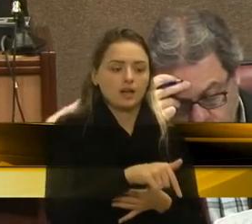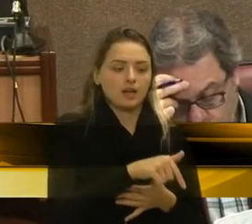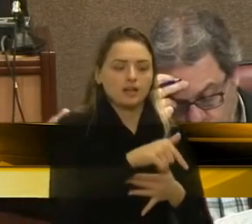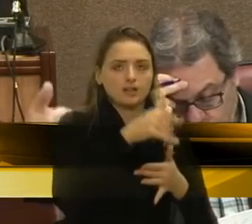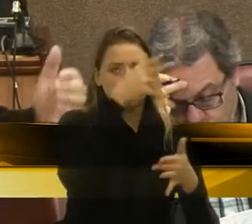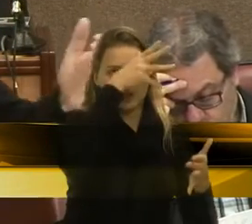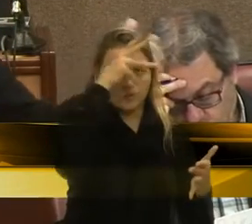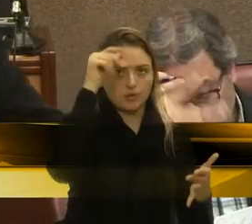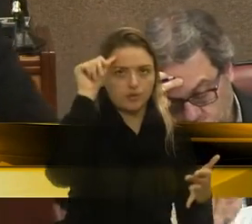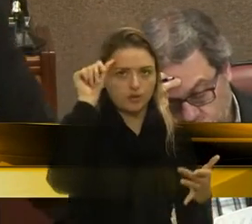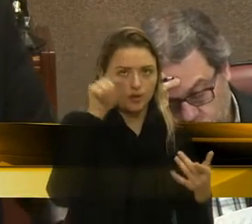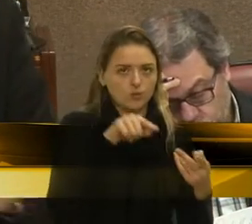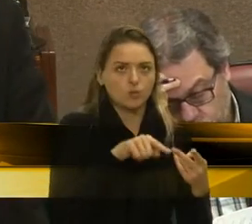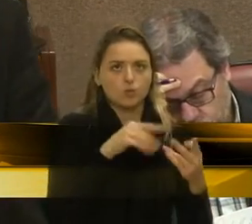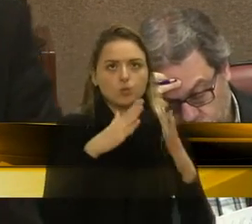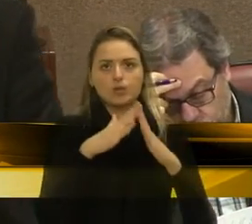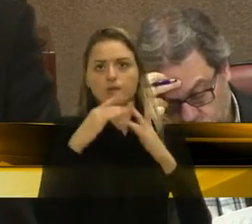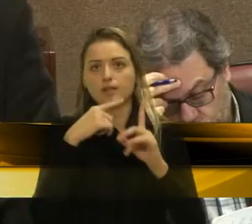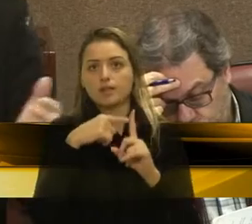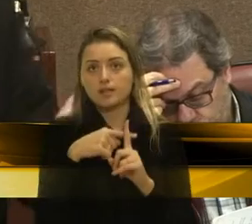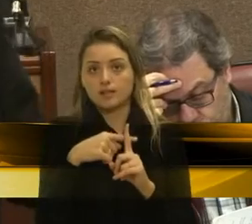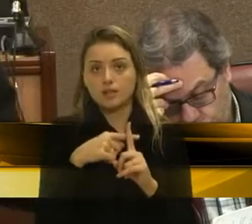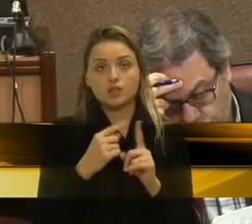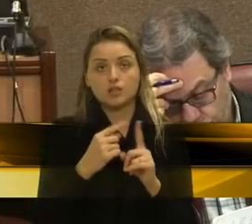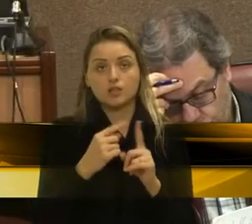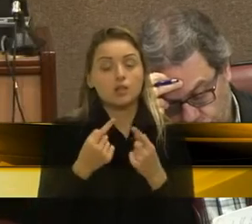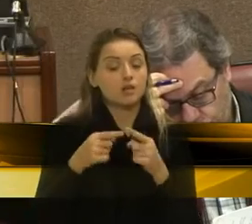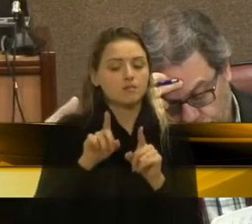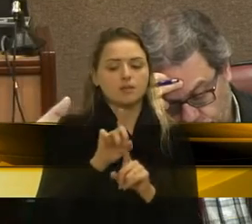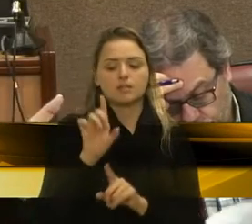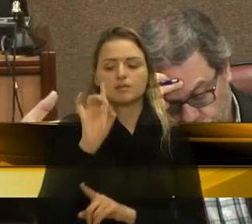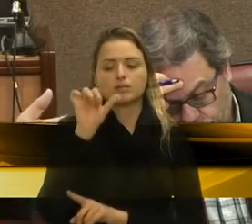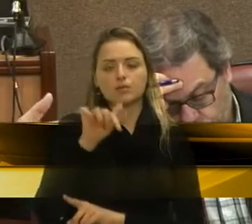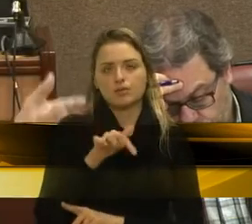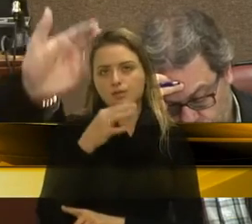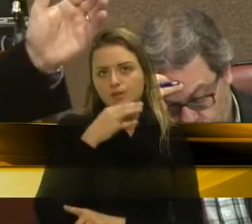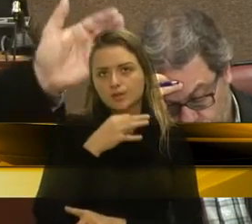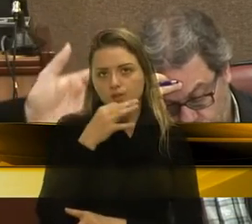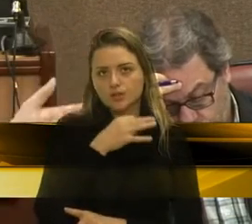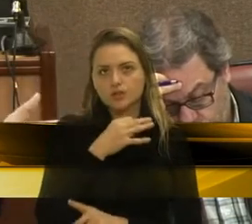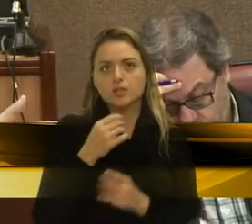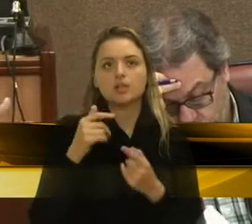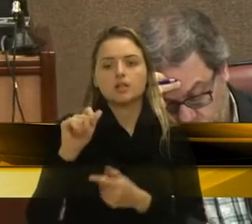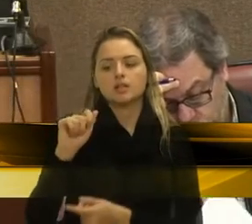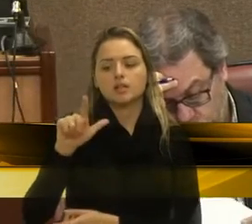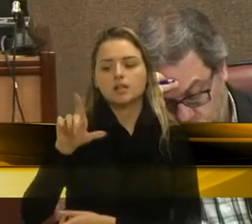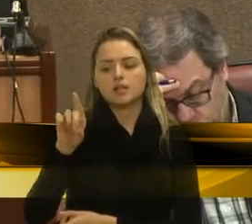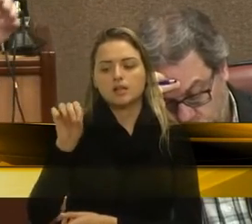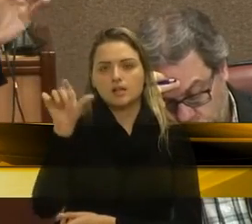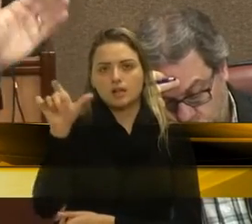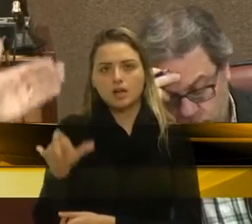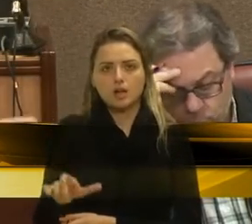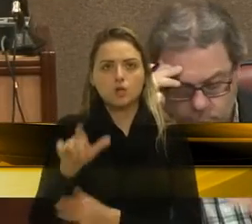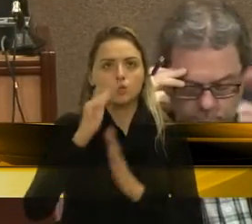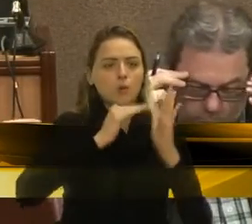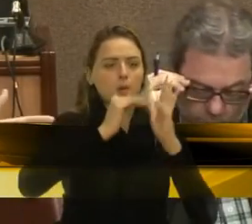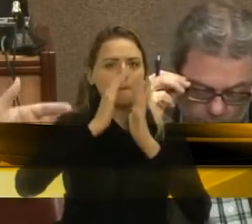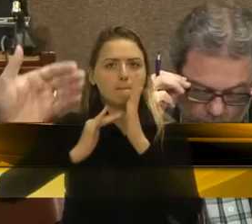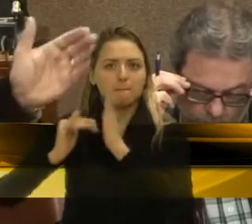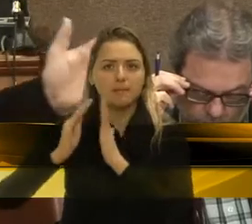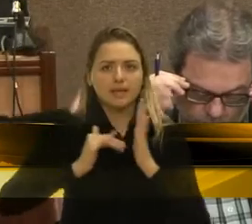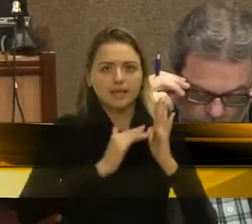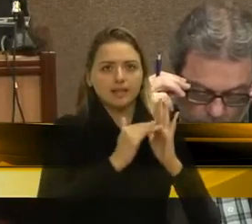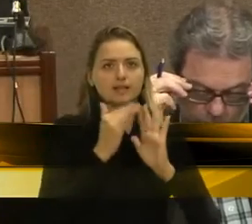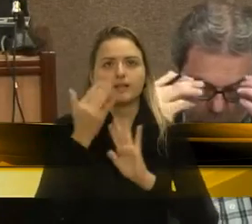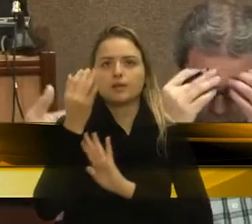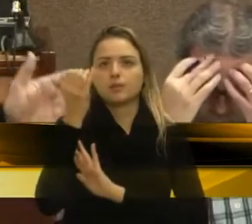administrativo, em igrejas, mas não só em Caxias, vereadora Gladys. Aldo Locatelli pinta muitos afrescos em